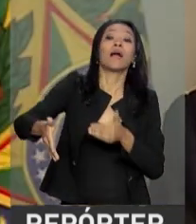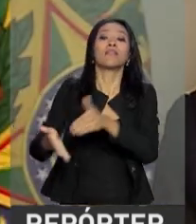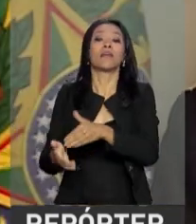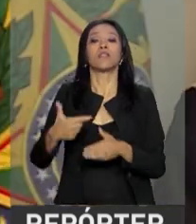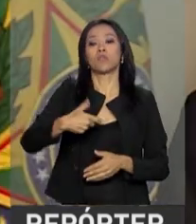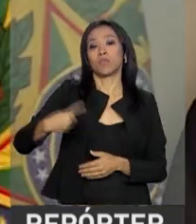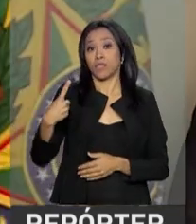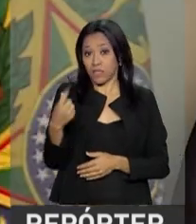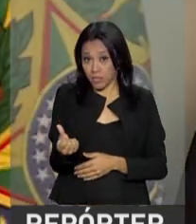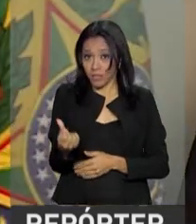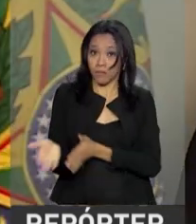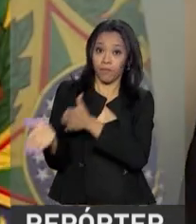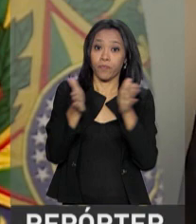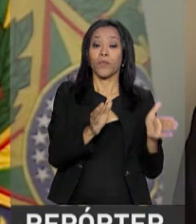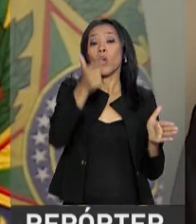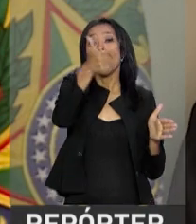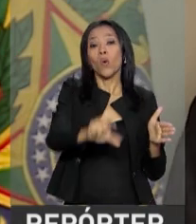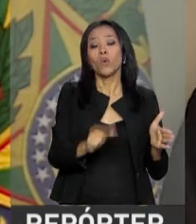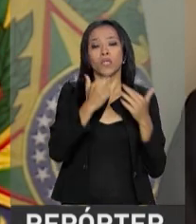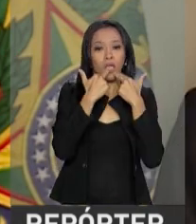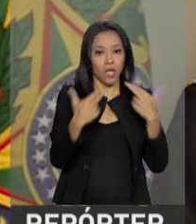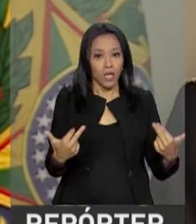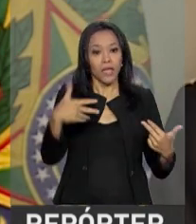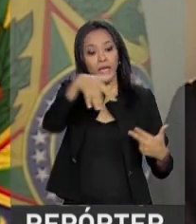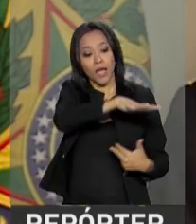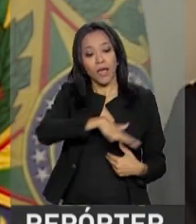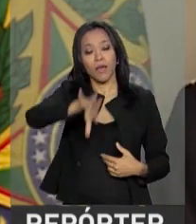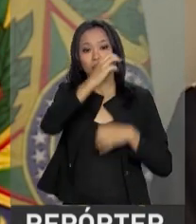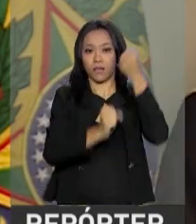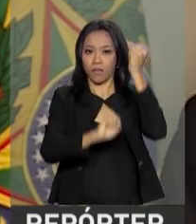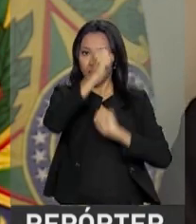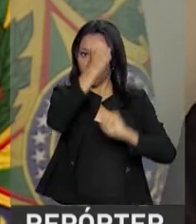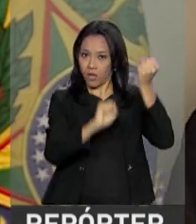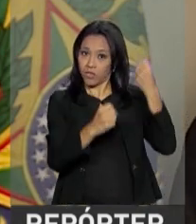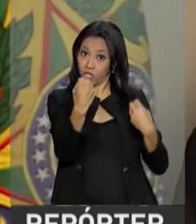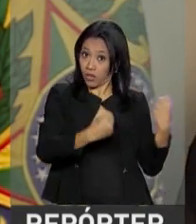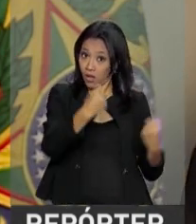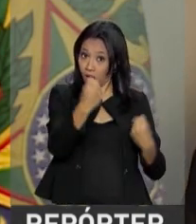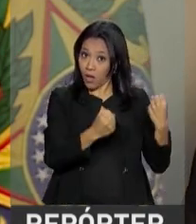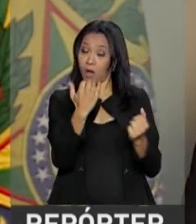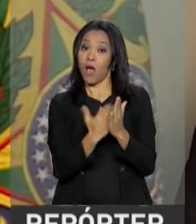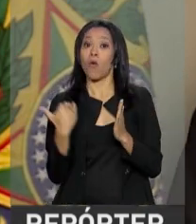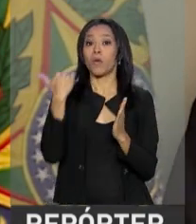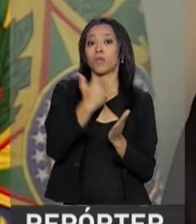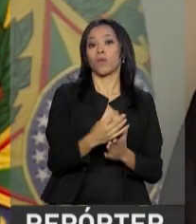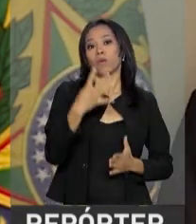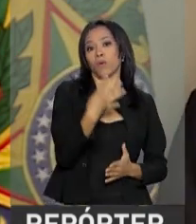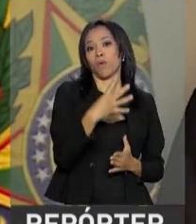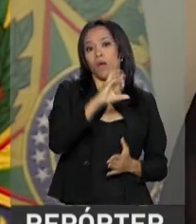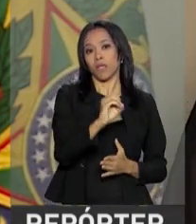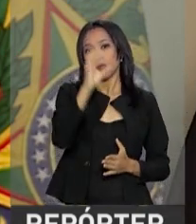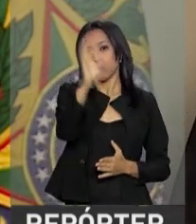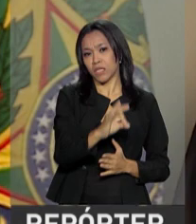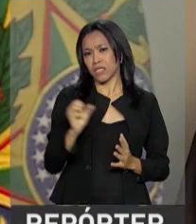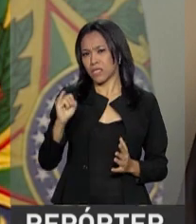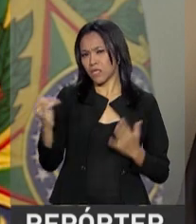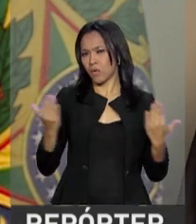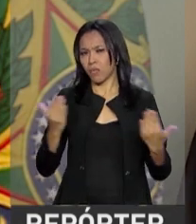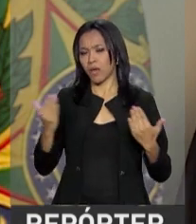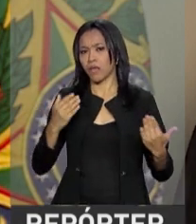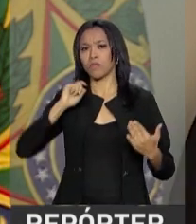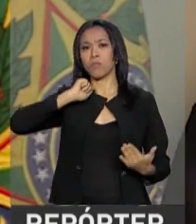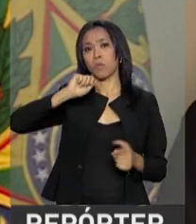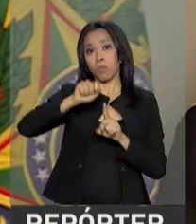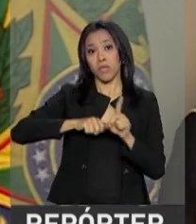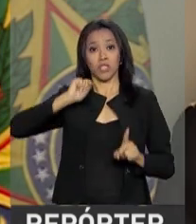outra boa notícia é que o setor automotivo aumentou a produção em 40% se comparado à produção de abril do ano passado